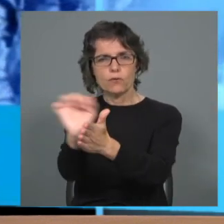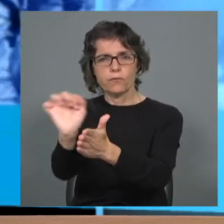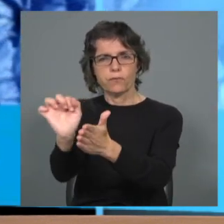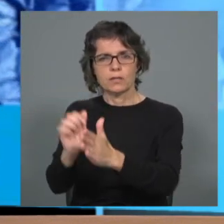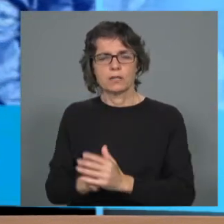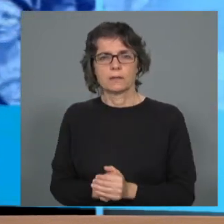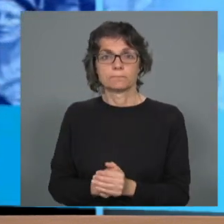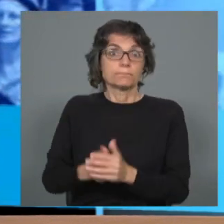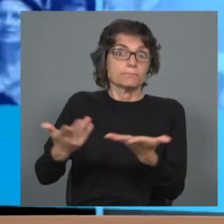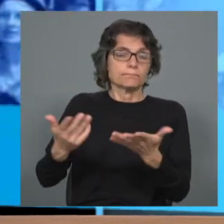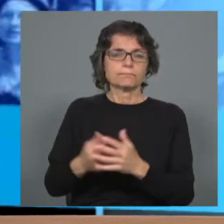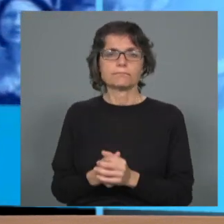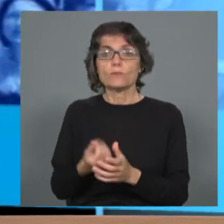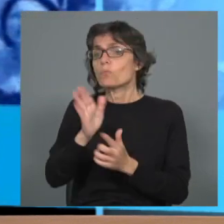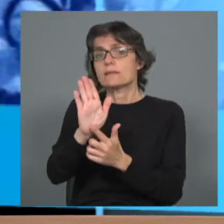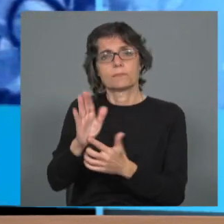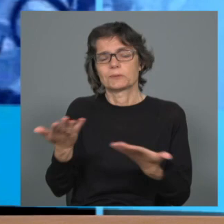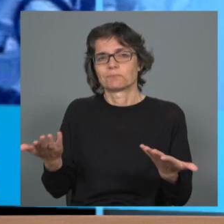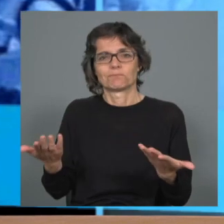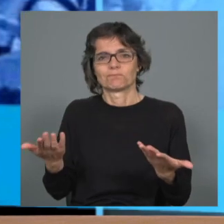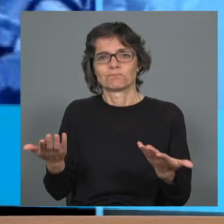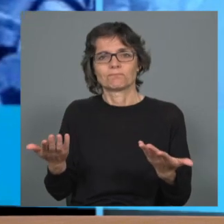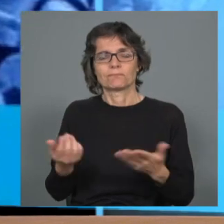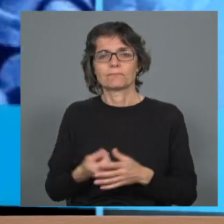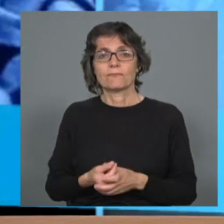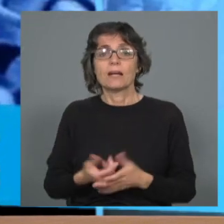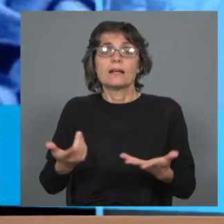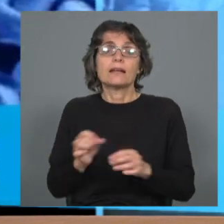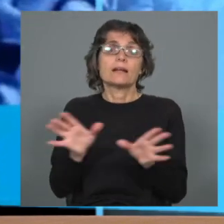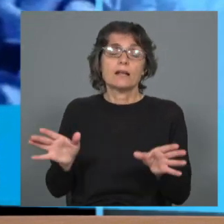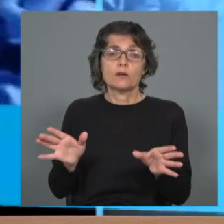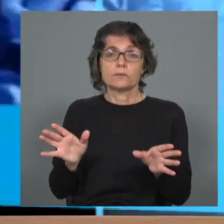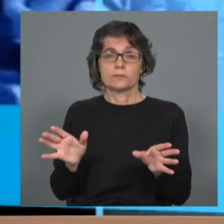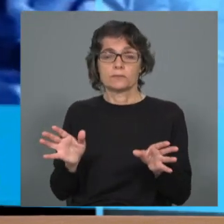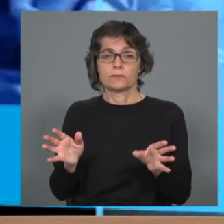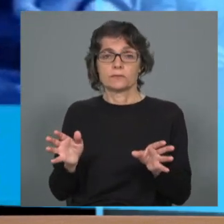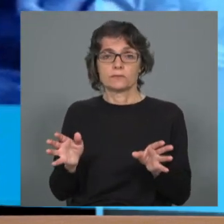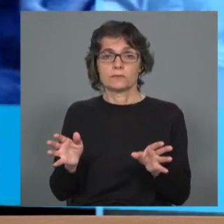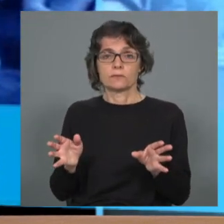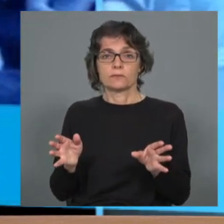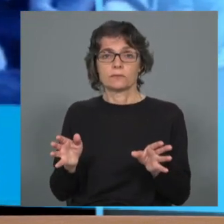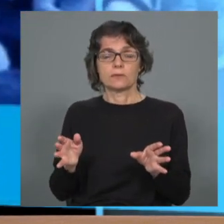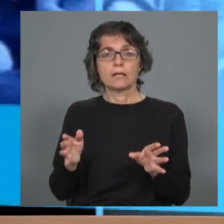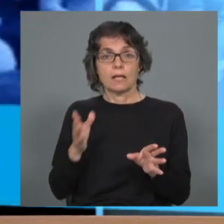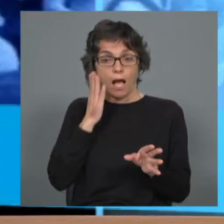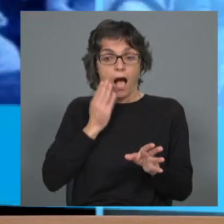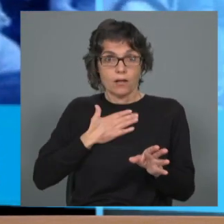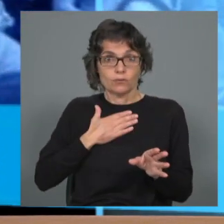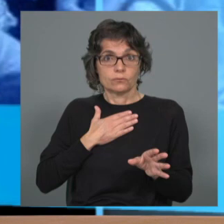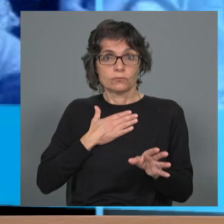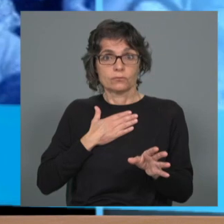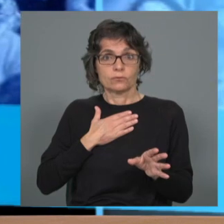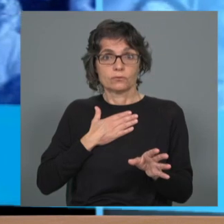e mostrar que é possível e no fim de contas, eu acho que, salvo